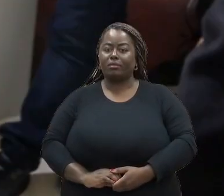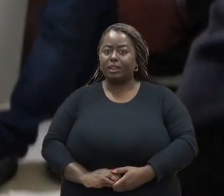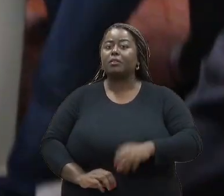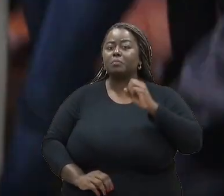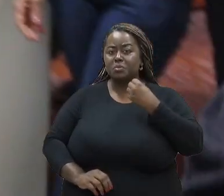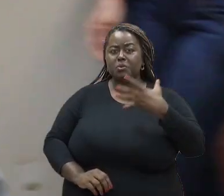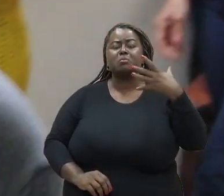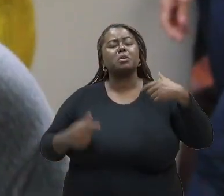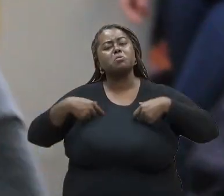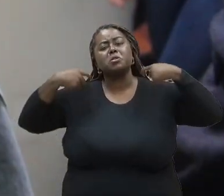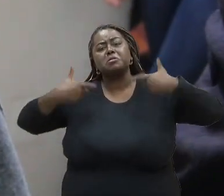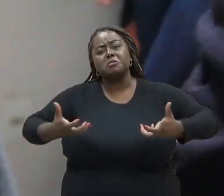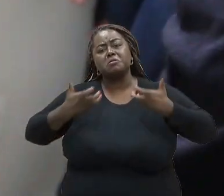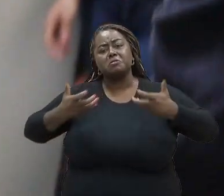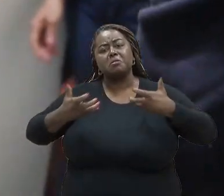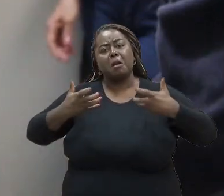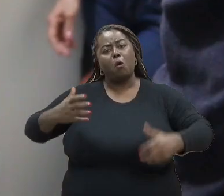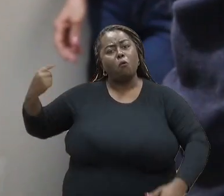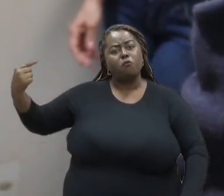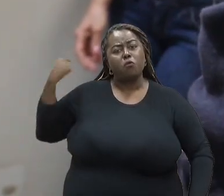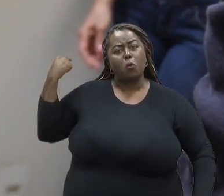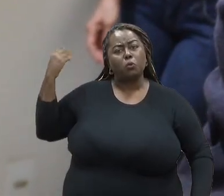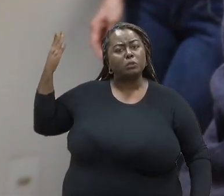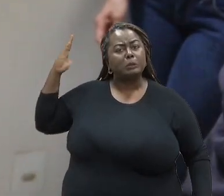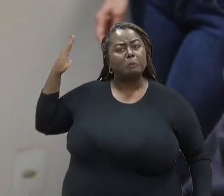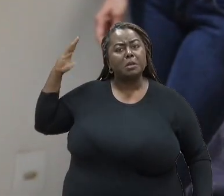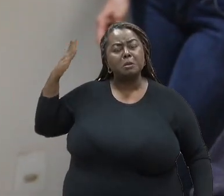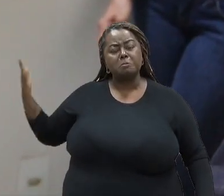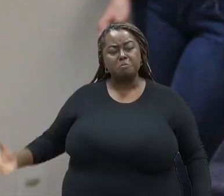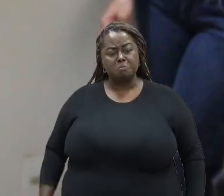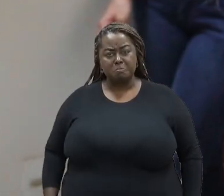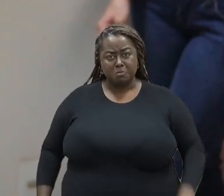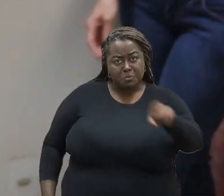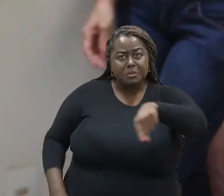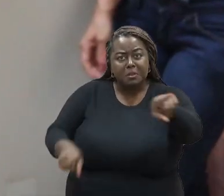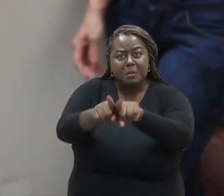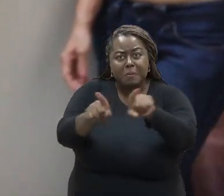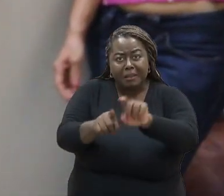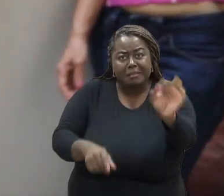Flight 316. Do fundo. Vocês também, né, meninas?